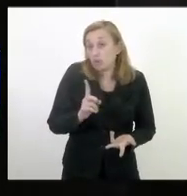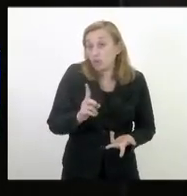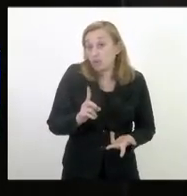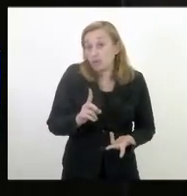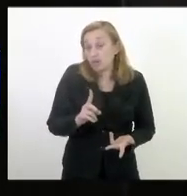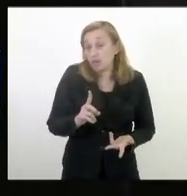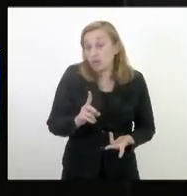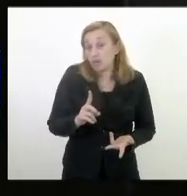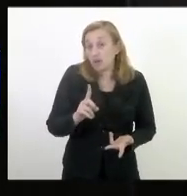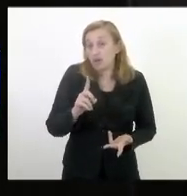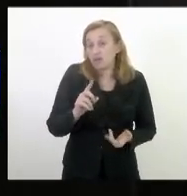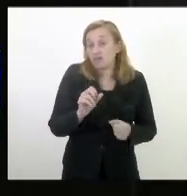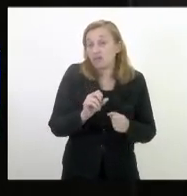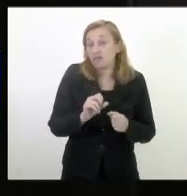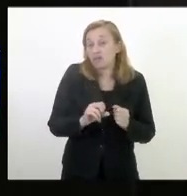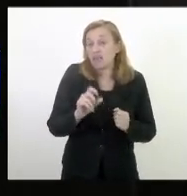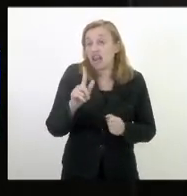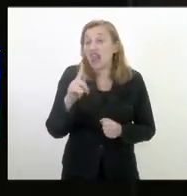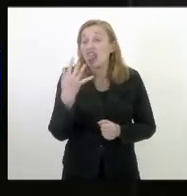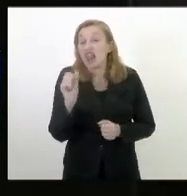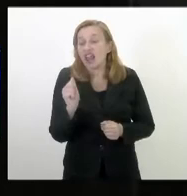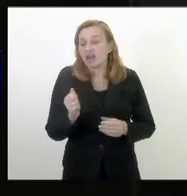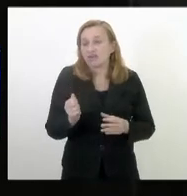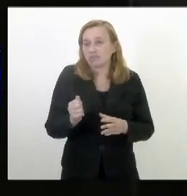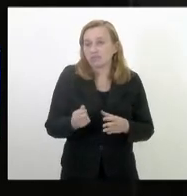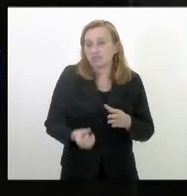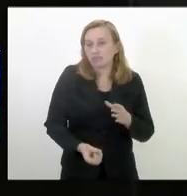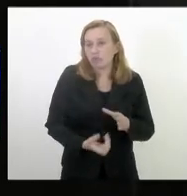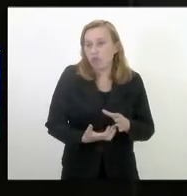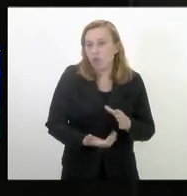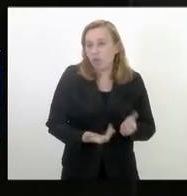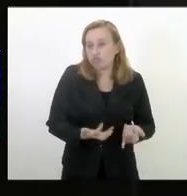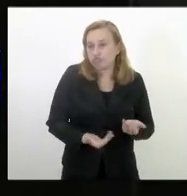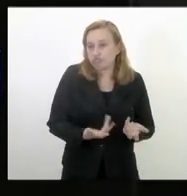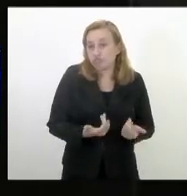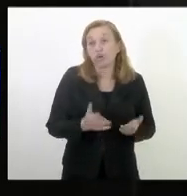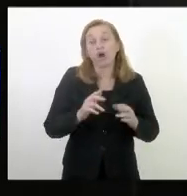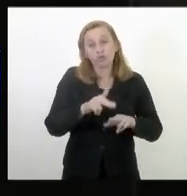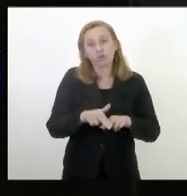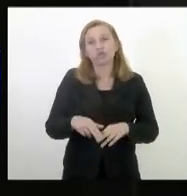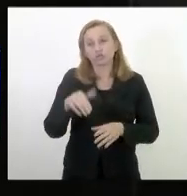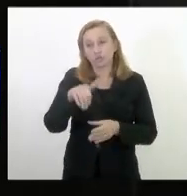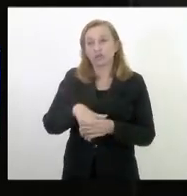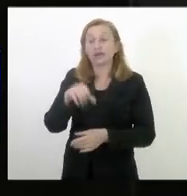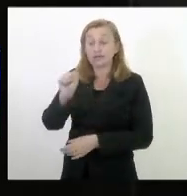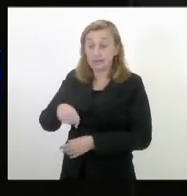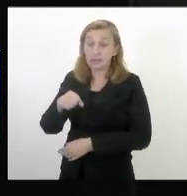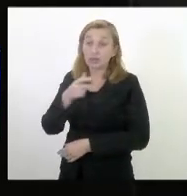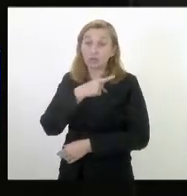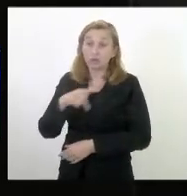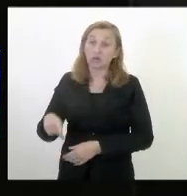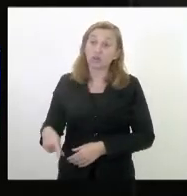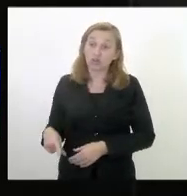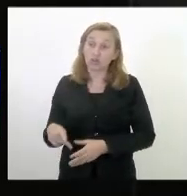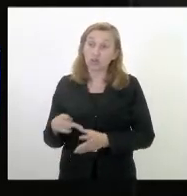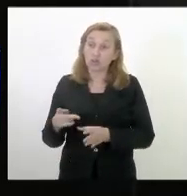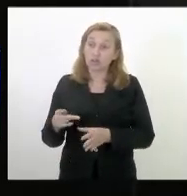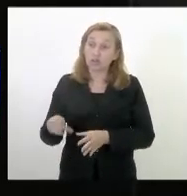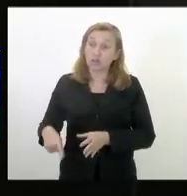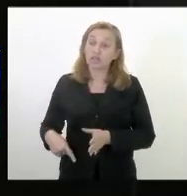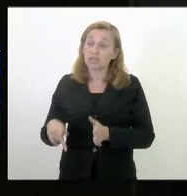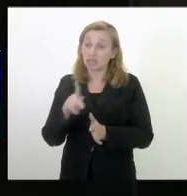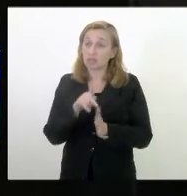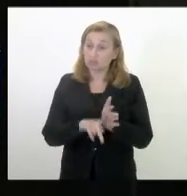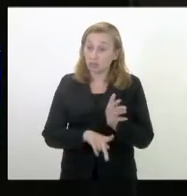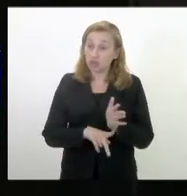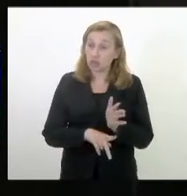fazer fogareirozinho dentro de casa. Então, por isso que nós vamos votar favoravelmente esse projeto. Quero ser coautora desse projeto, junto